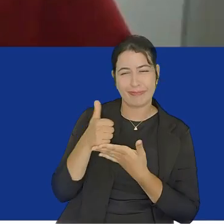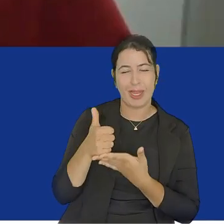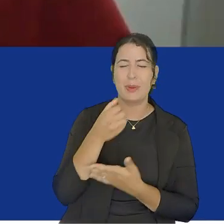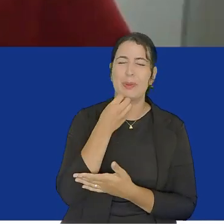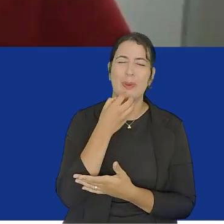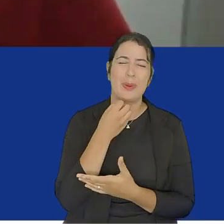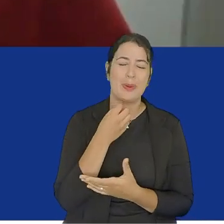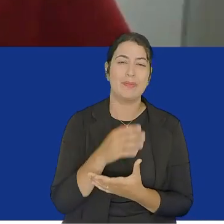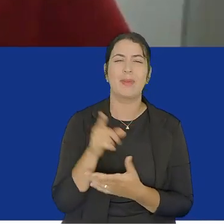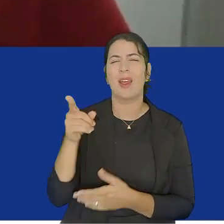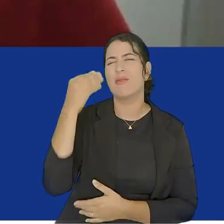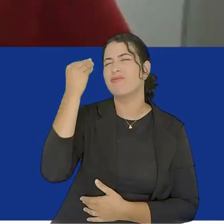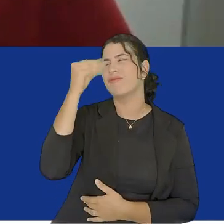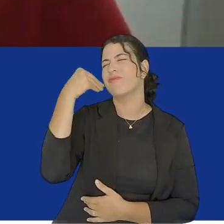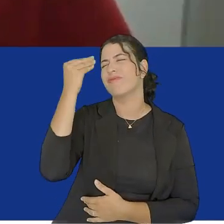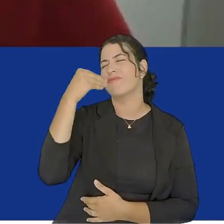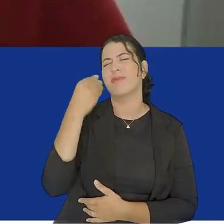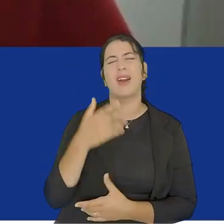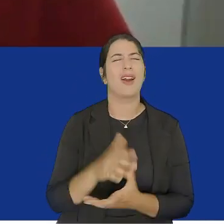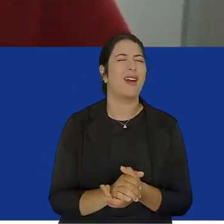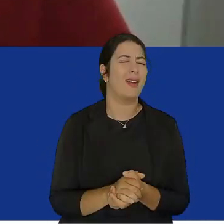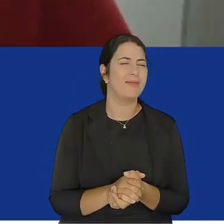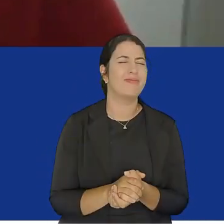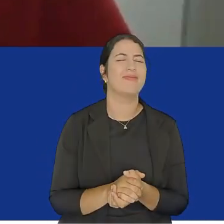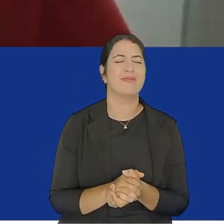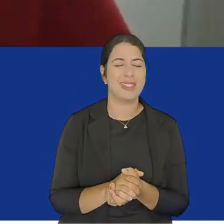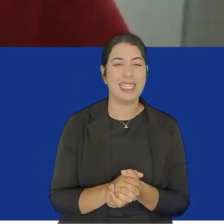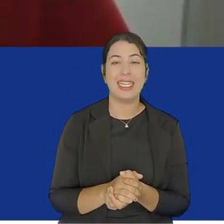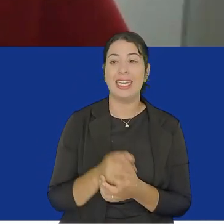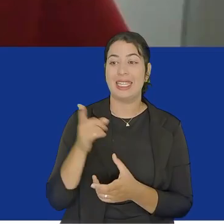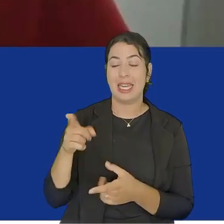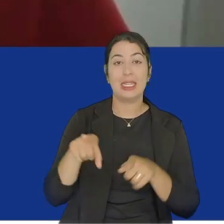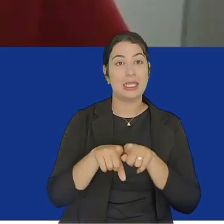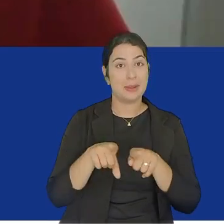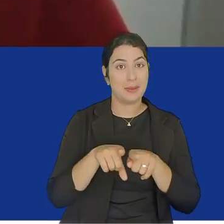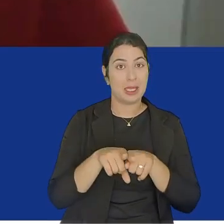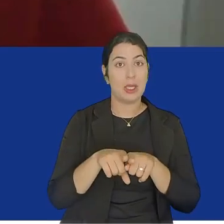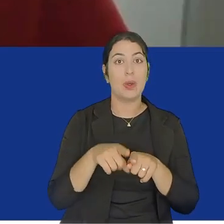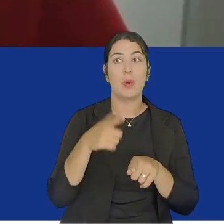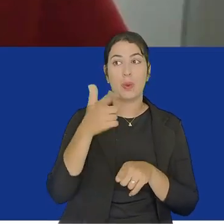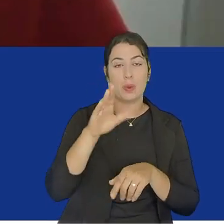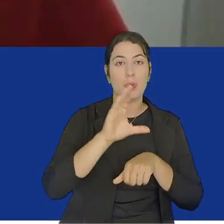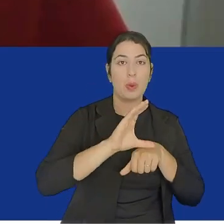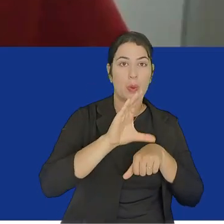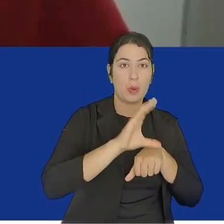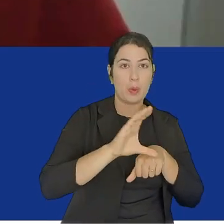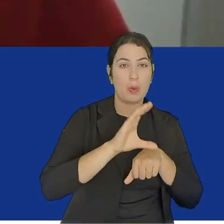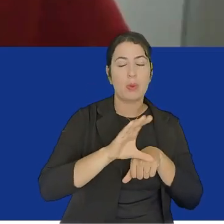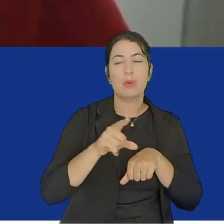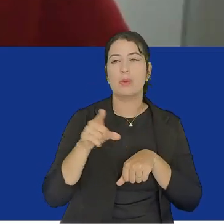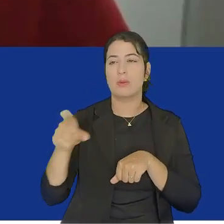ela tem muita experiência na área. A Carla também está fazendo a formação de facilitadores, né? Já fez várias palestras sobre